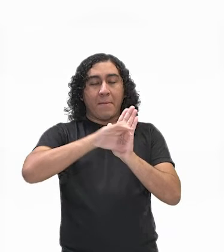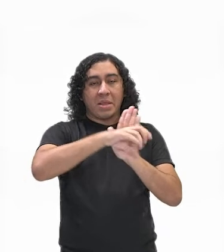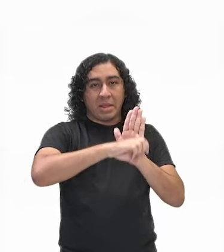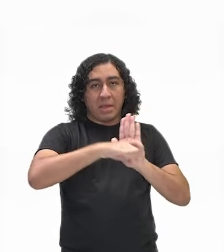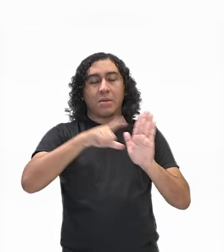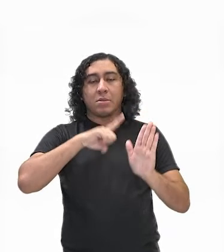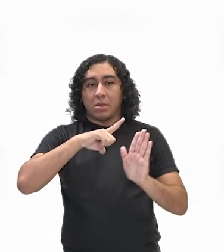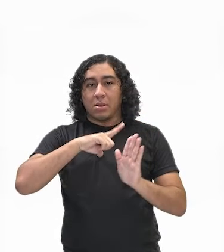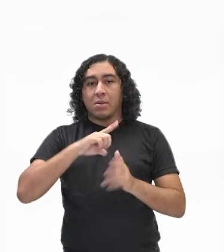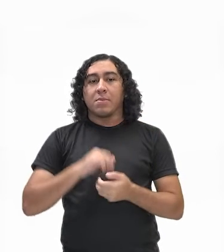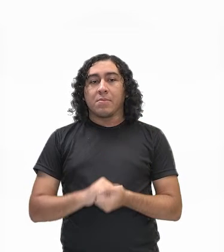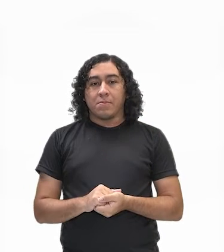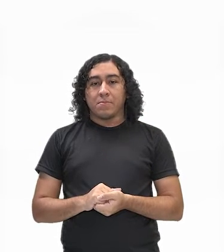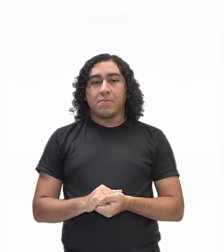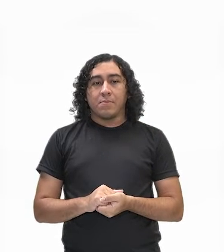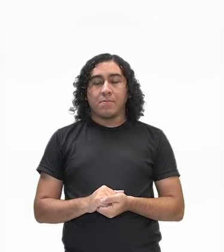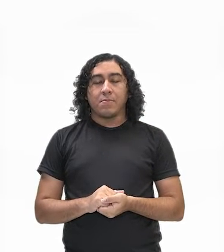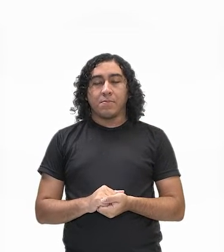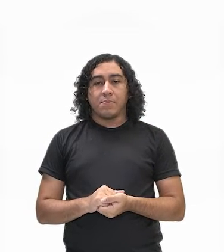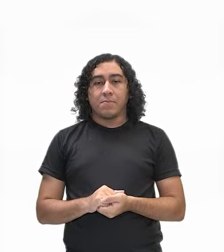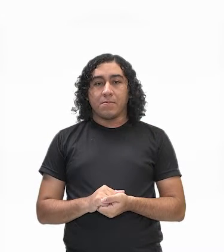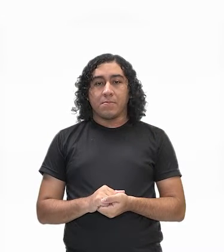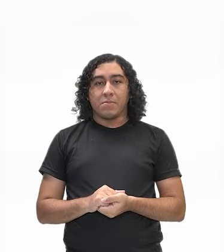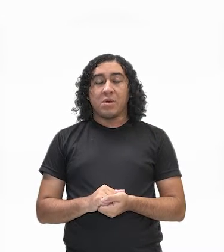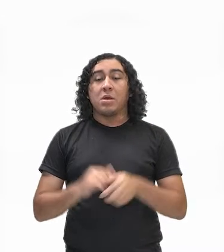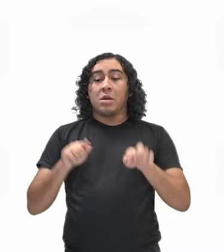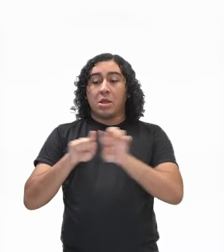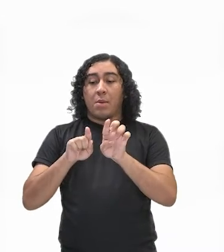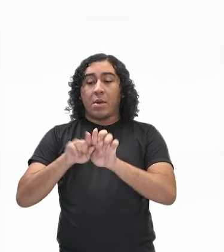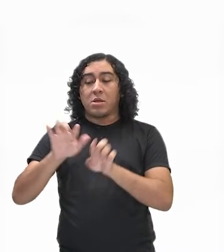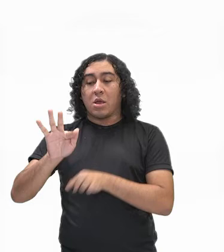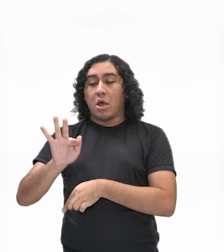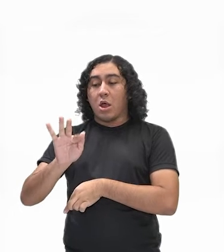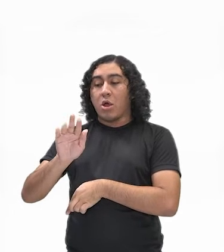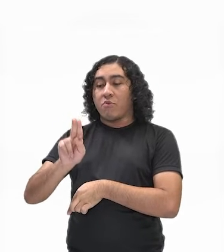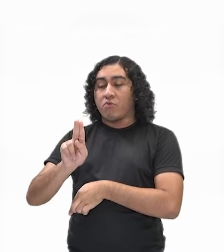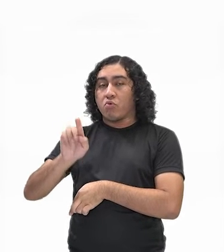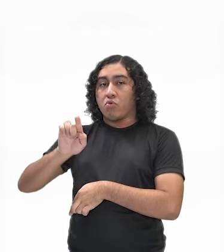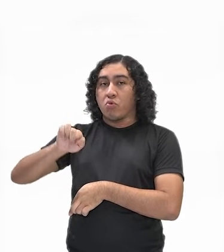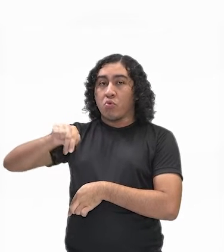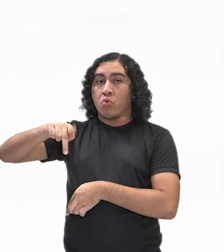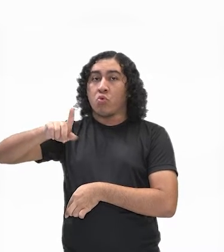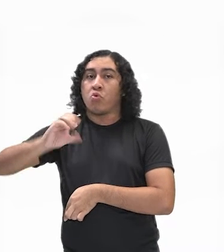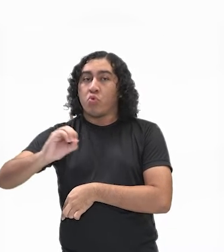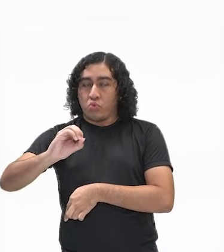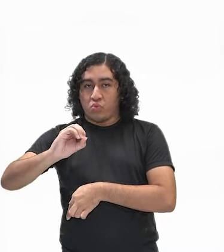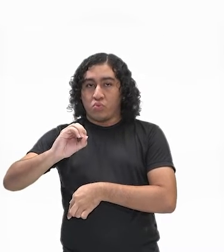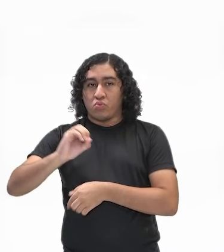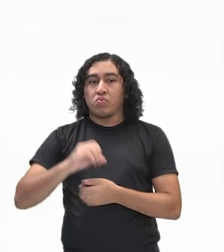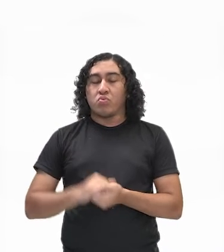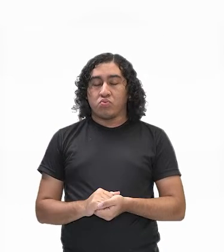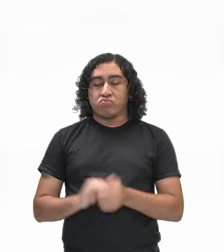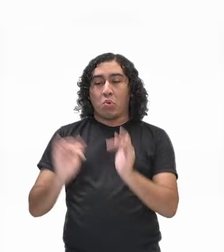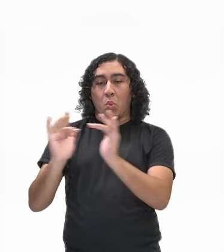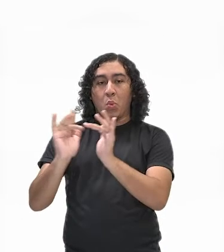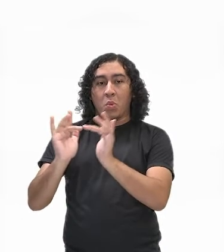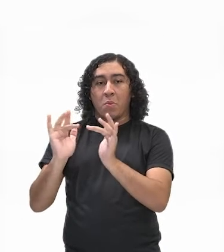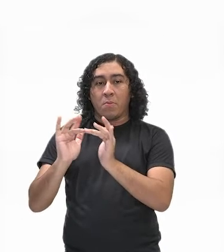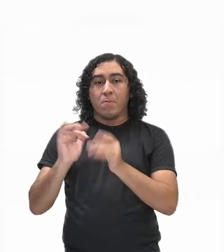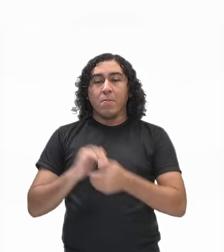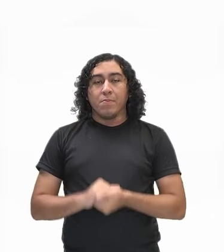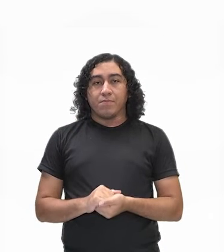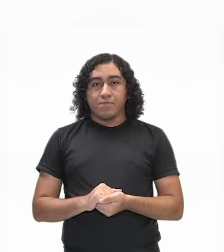fungi, palavrinha fungo, né, se lê fungi, and obesity, que é obesidade. Alguns tipos